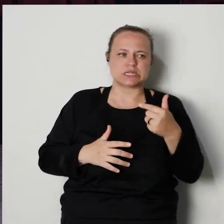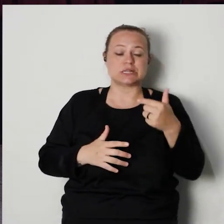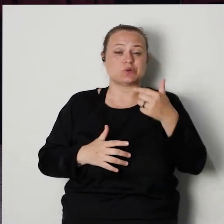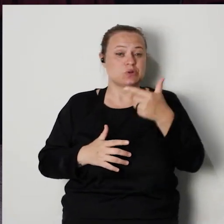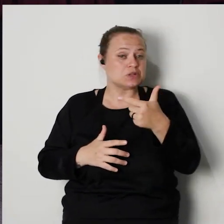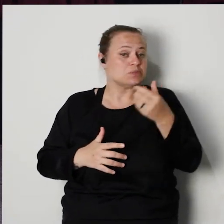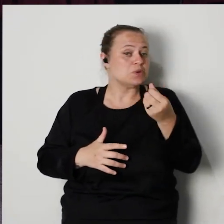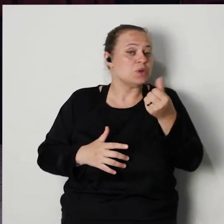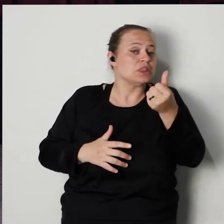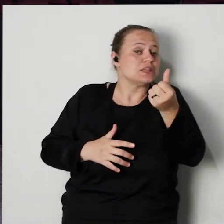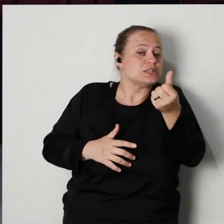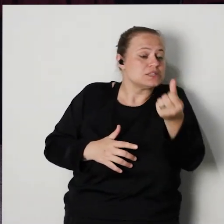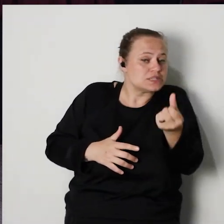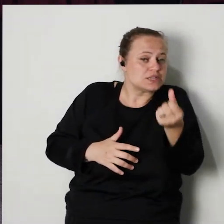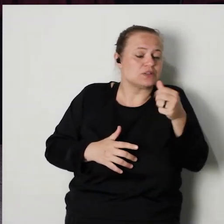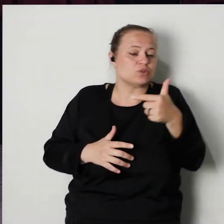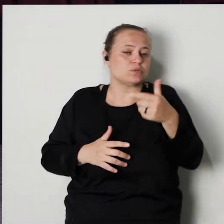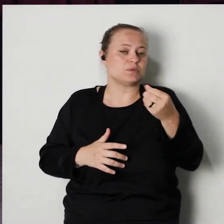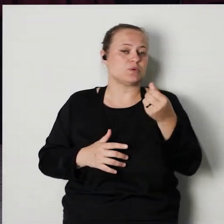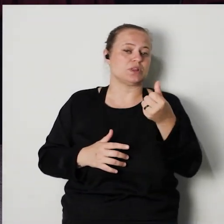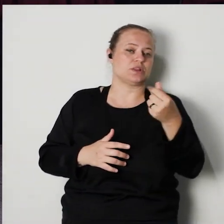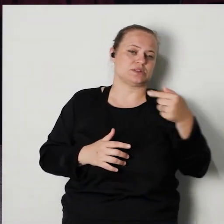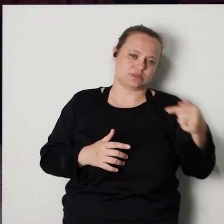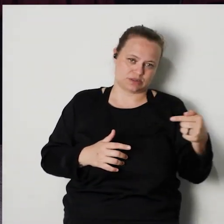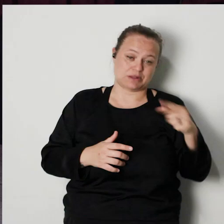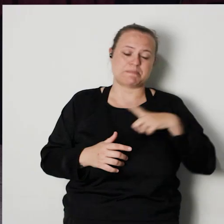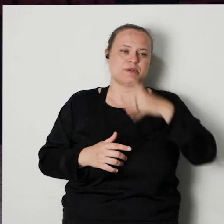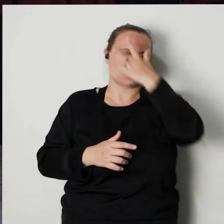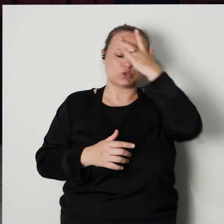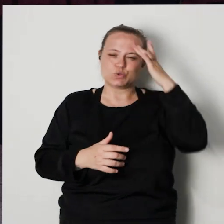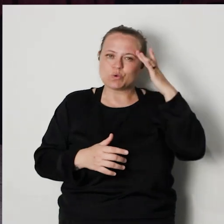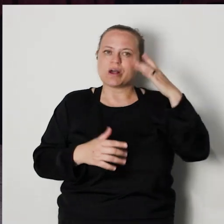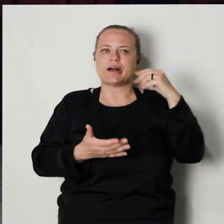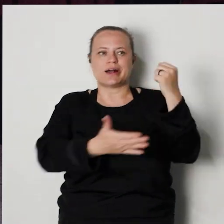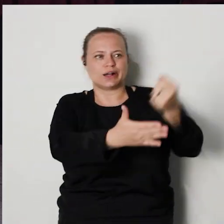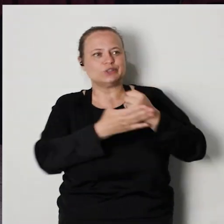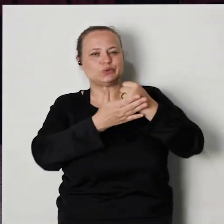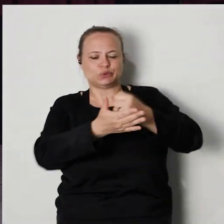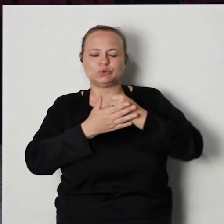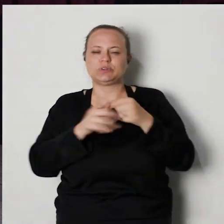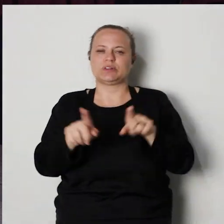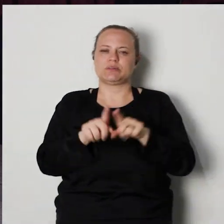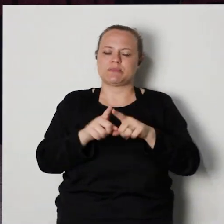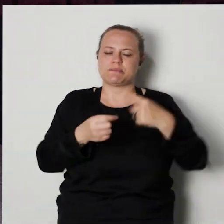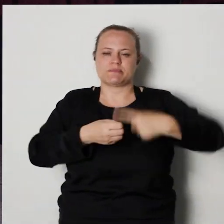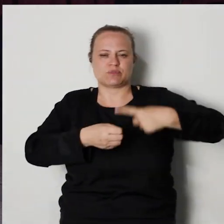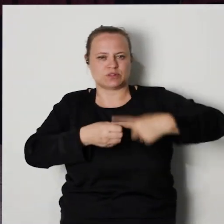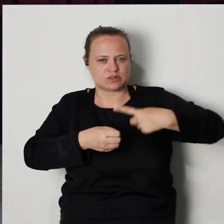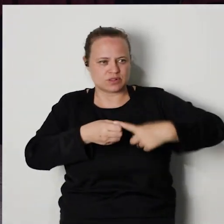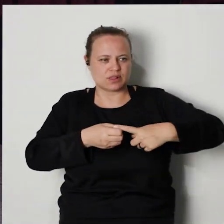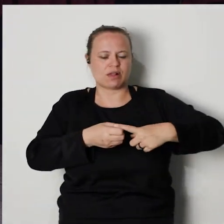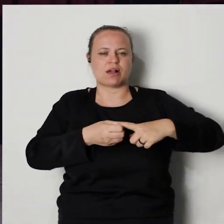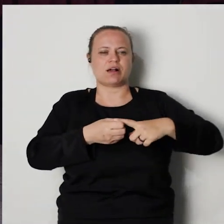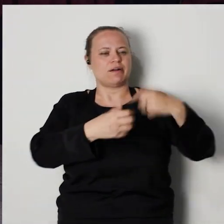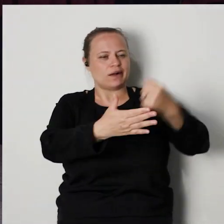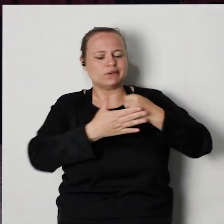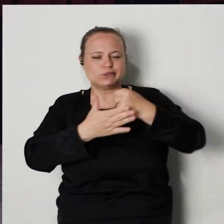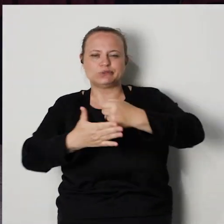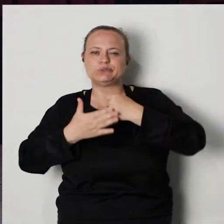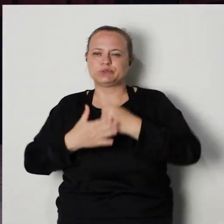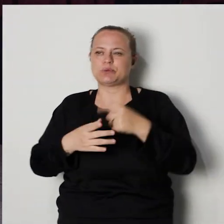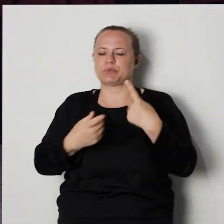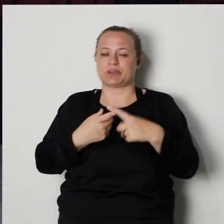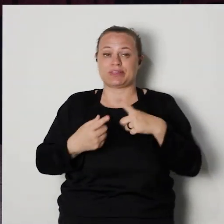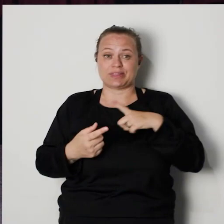que depois, nesses anos seguintes, a gente trabalhou nisso até mais ou menos 2016, 2017. Várias